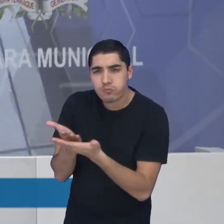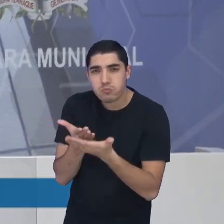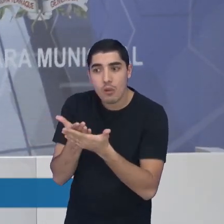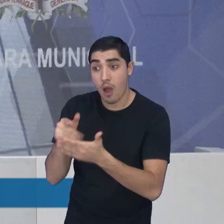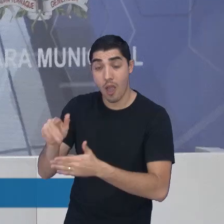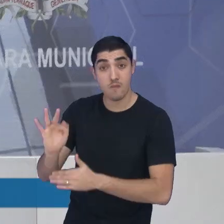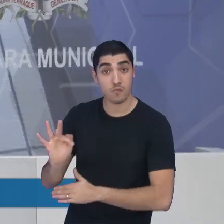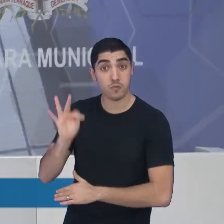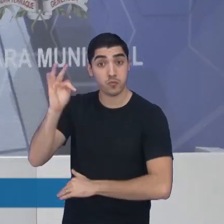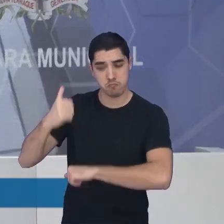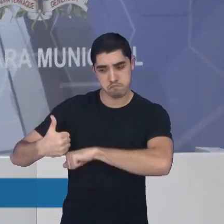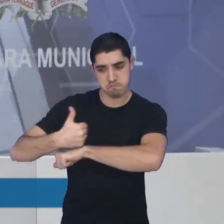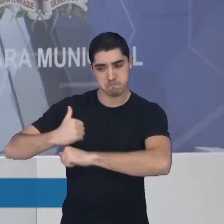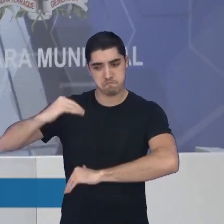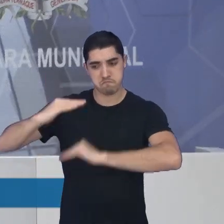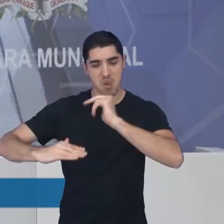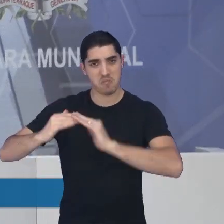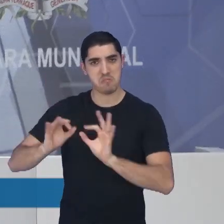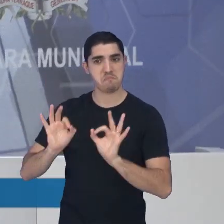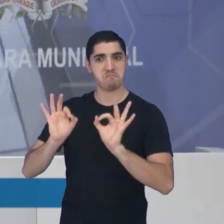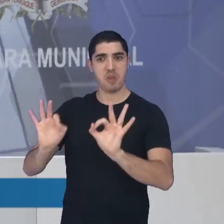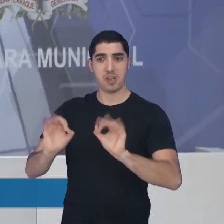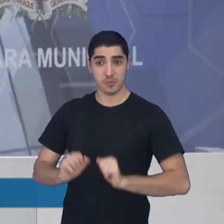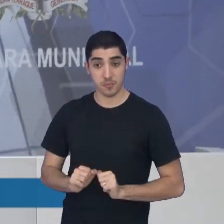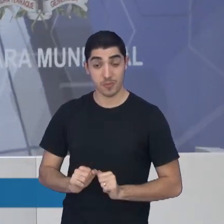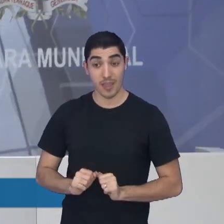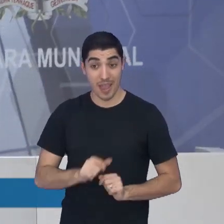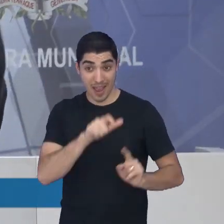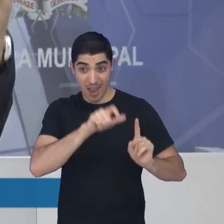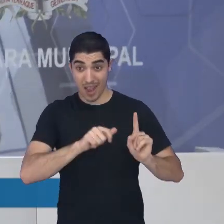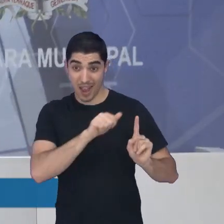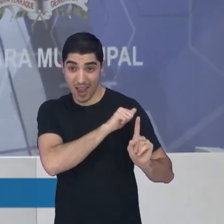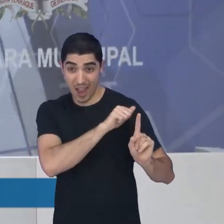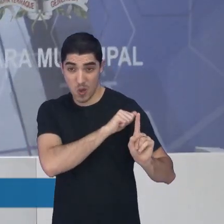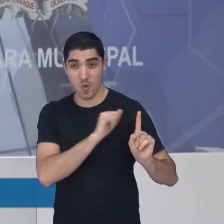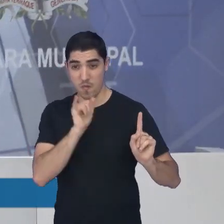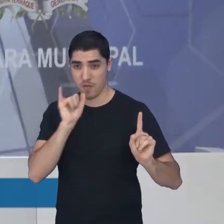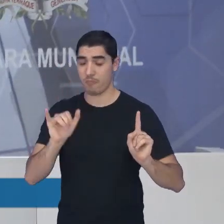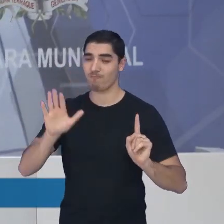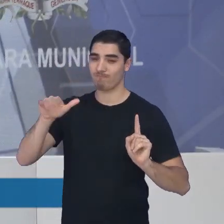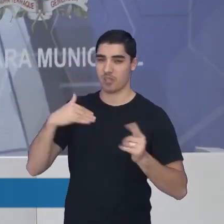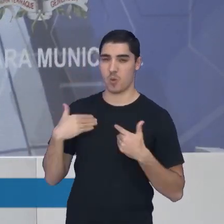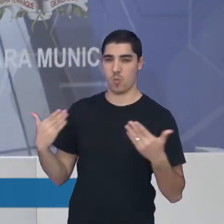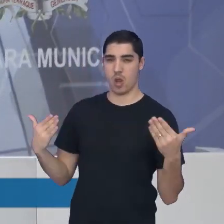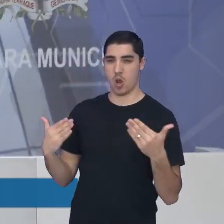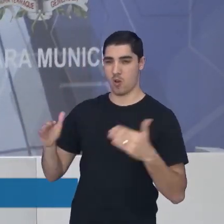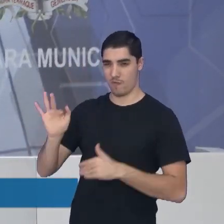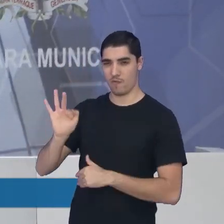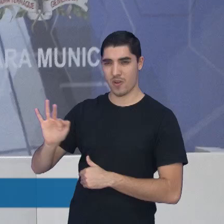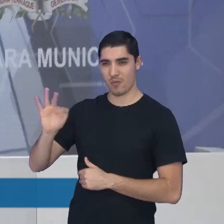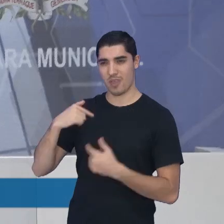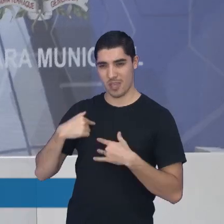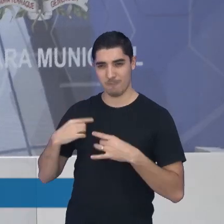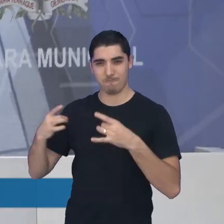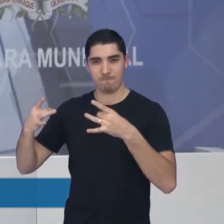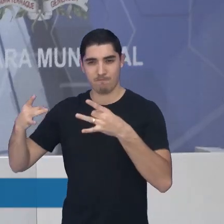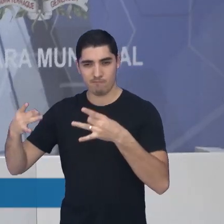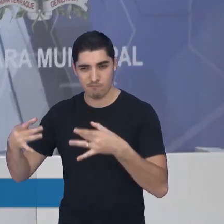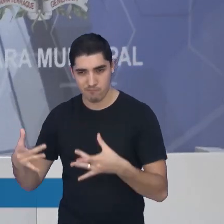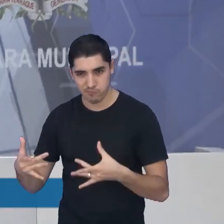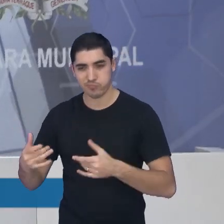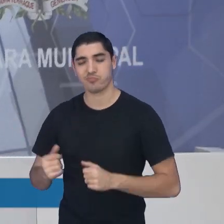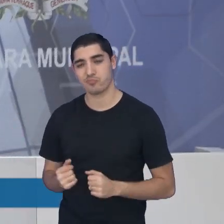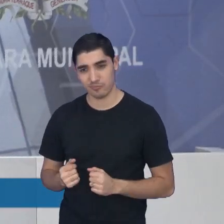levanta das nossas bancadas e fala assim: estou deixando a faculdade, é que ele sente realmente